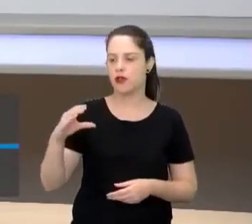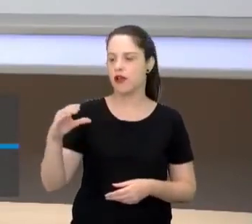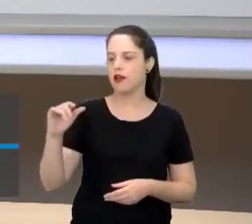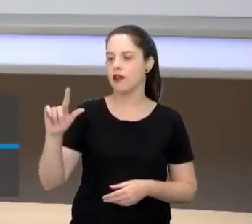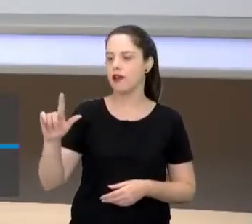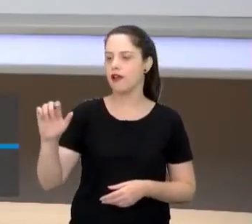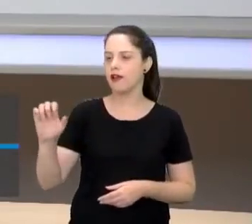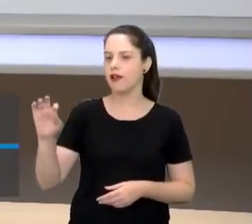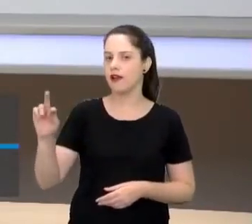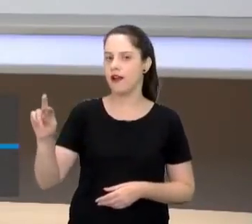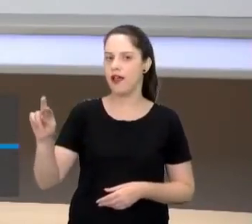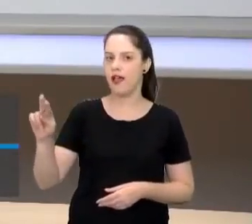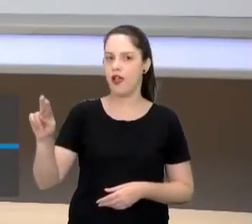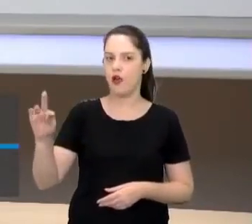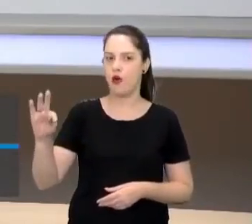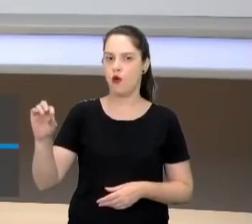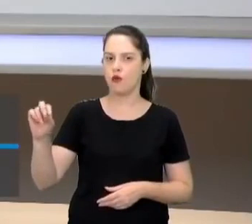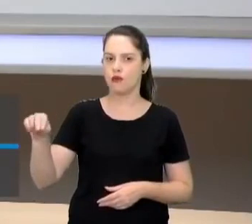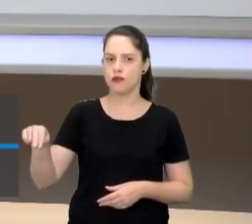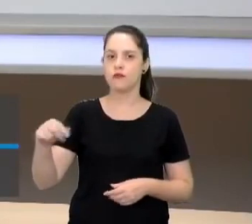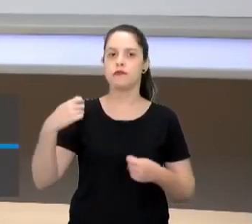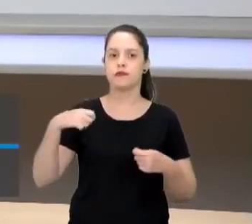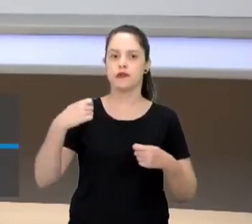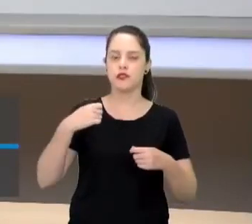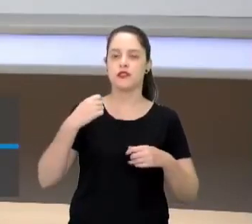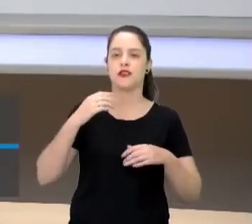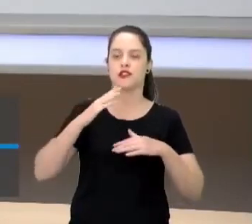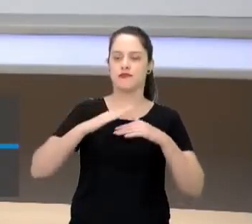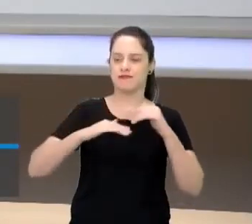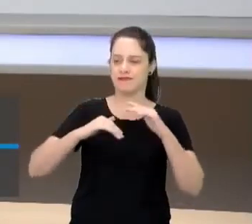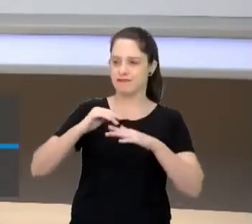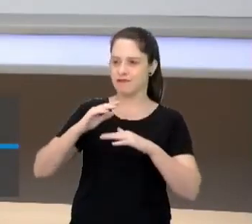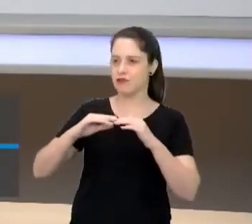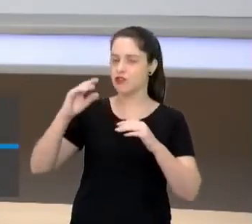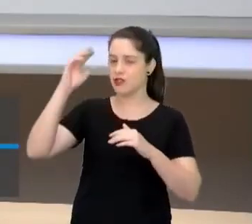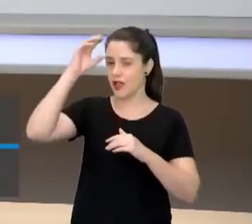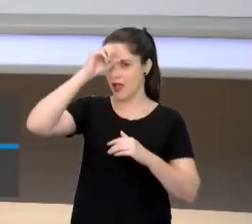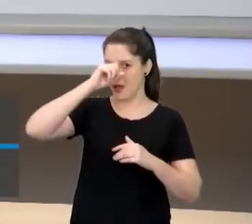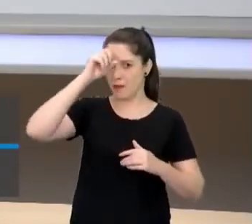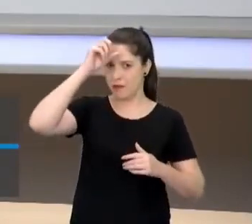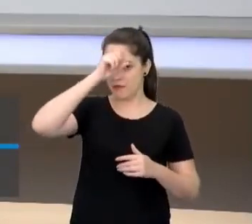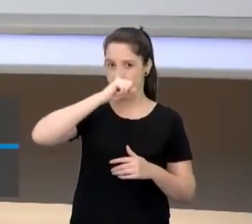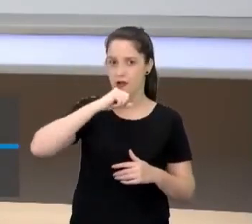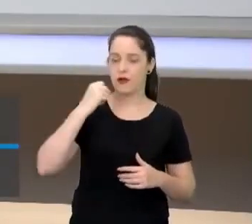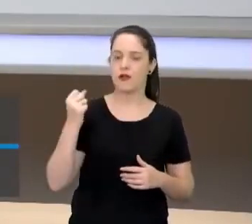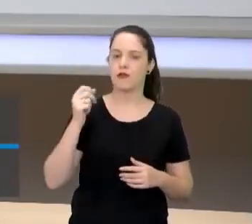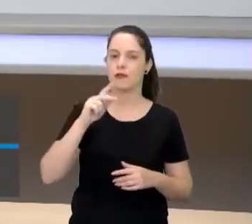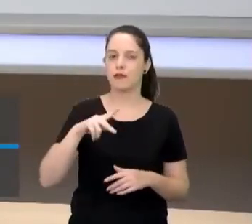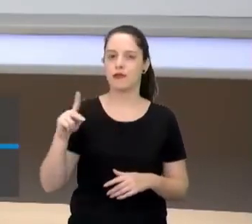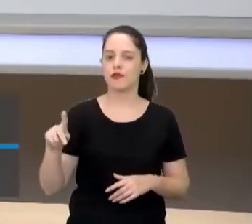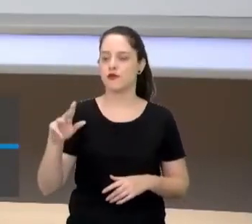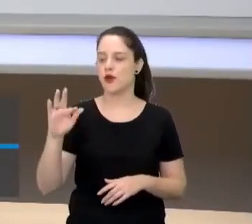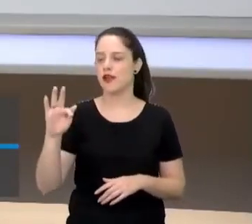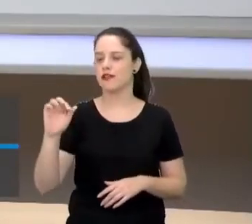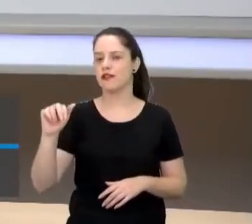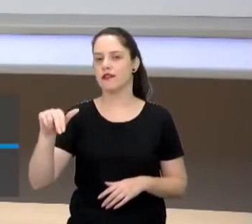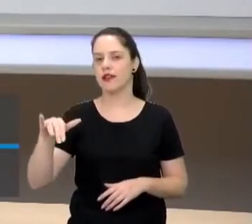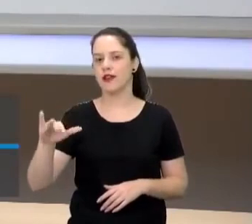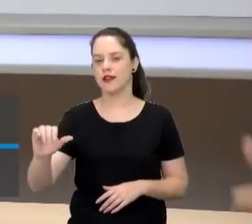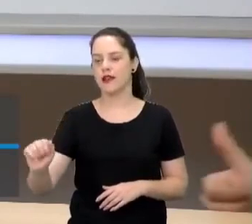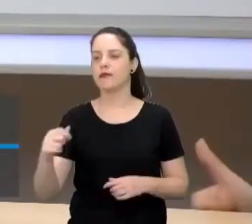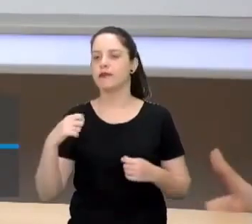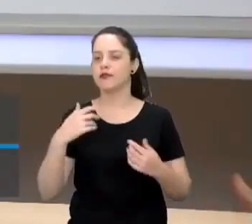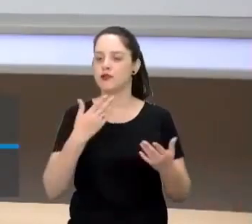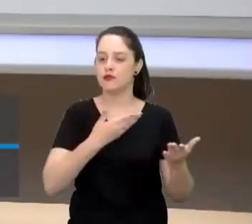autonomia e responsabilidade no processo de ensino e aprendizagem. E professora Tânia, toda a autonomia que damos ao